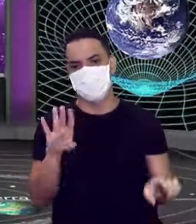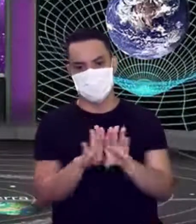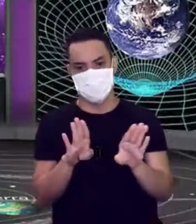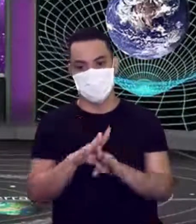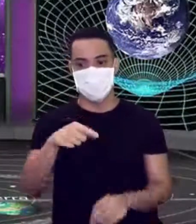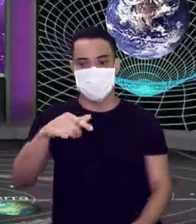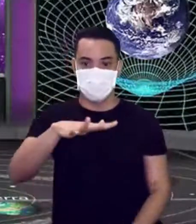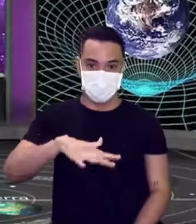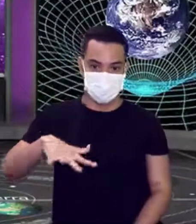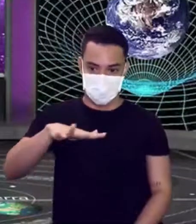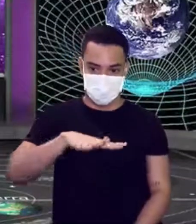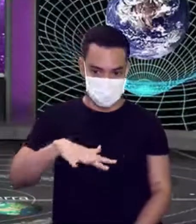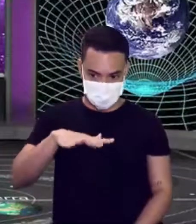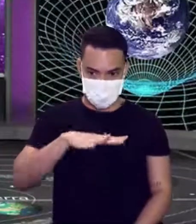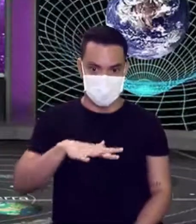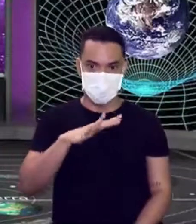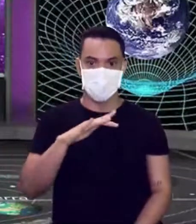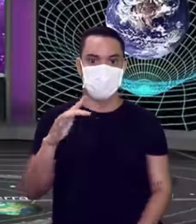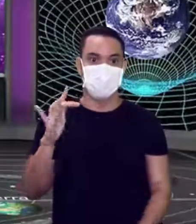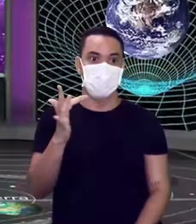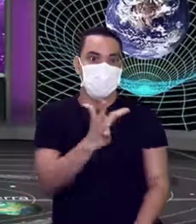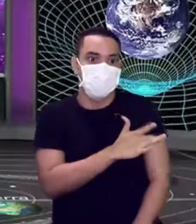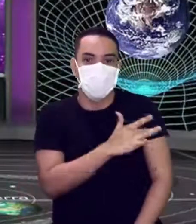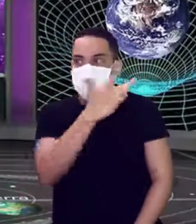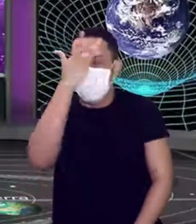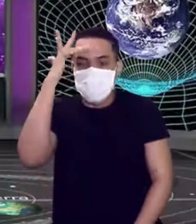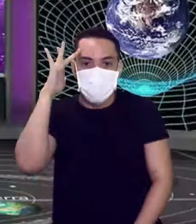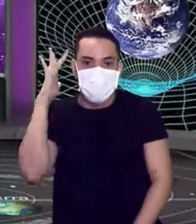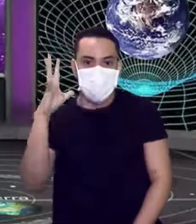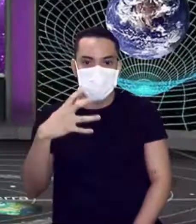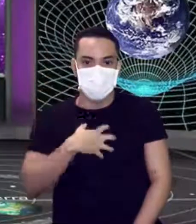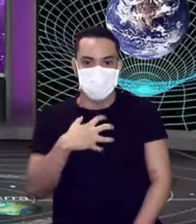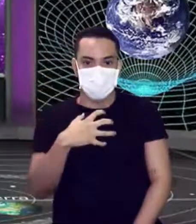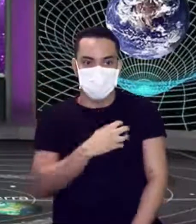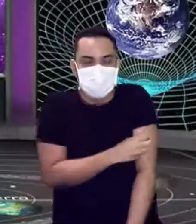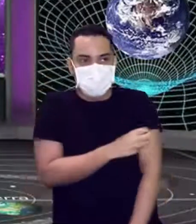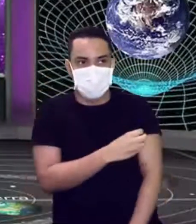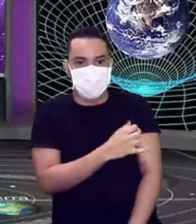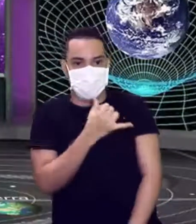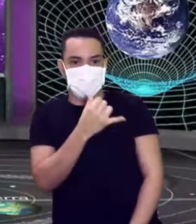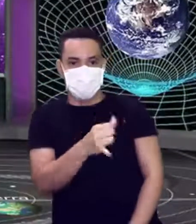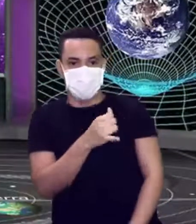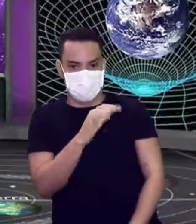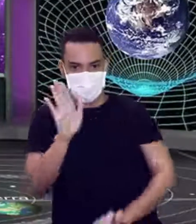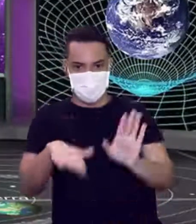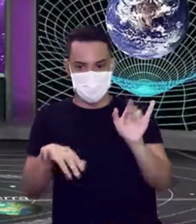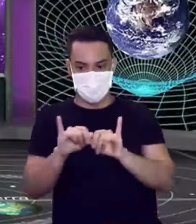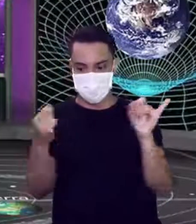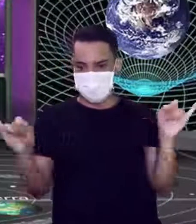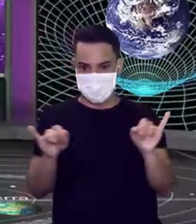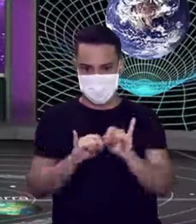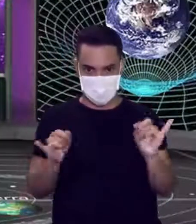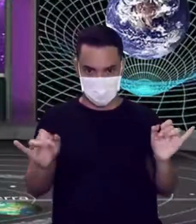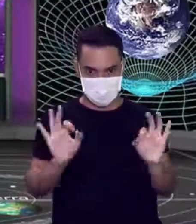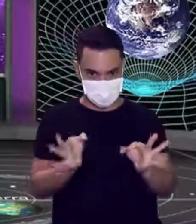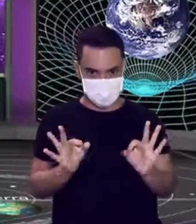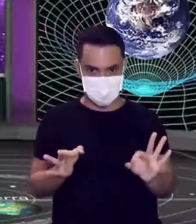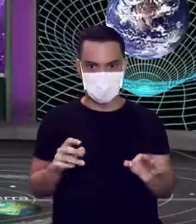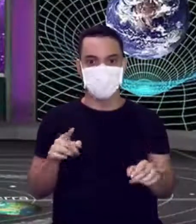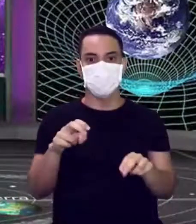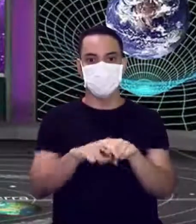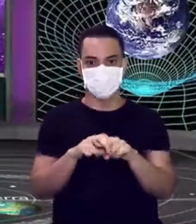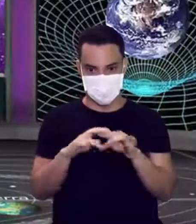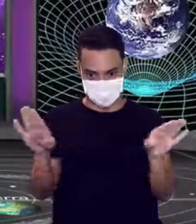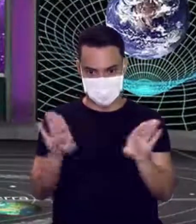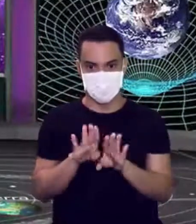você está num ambiente muito seco e você toca na pessoa, você sente aquele estalozinho, aquele choquezinho, ok? Isso também é